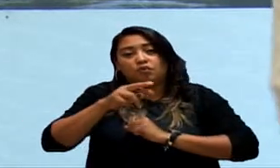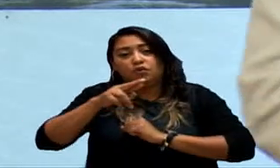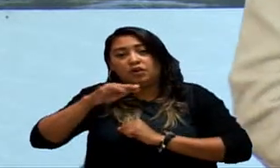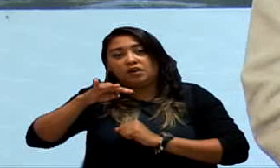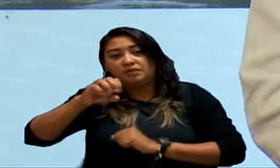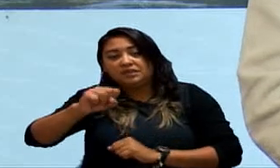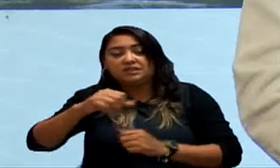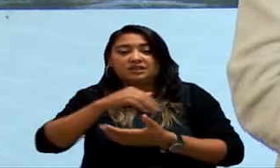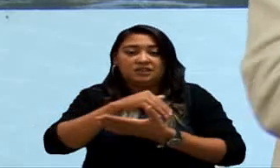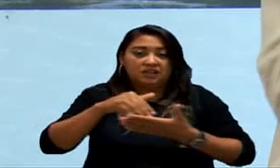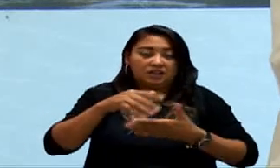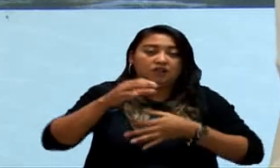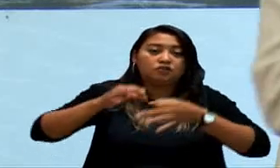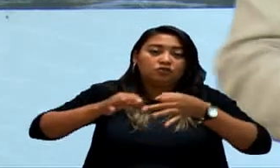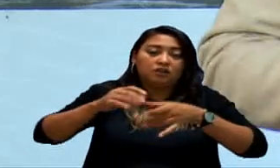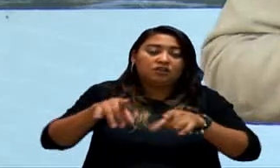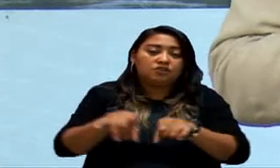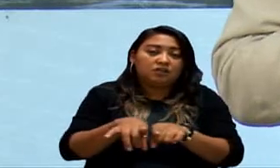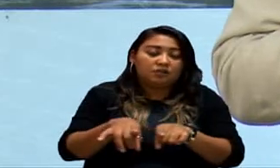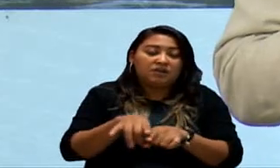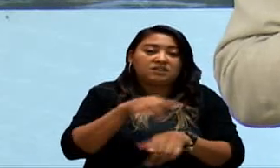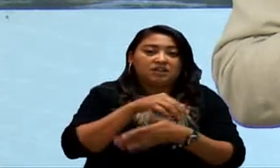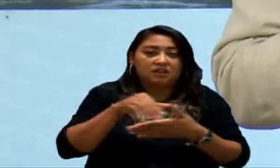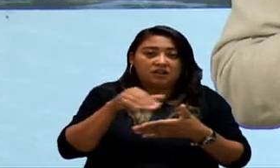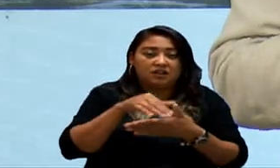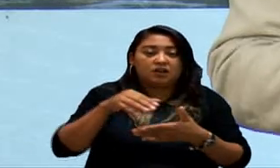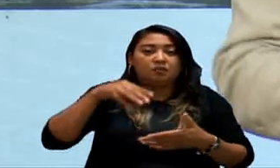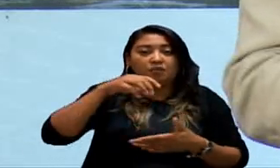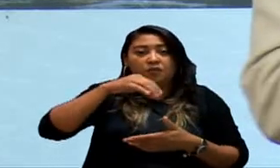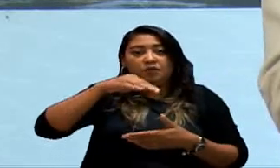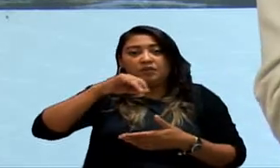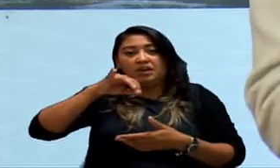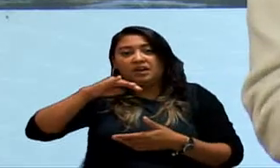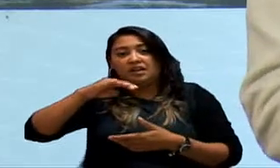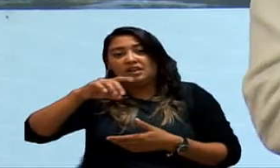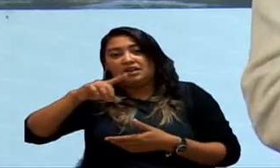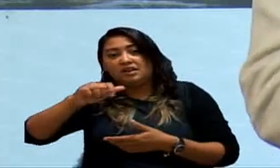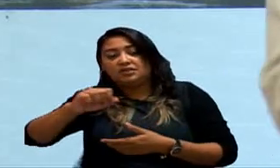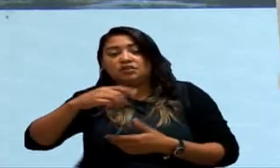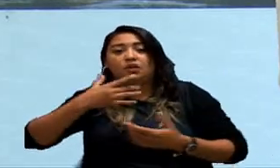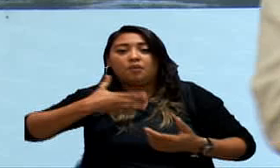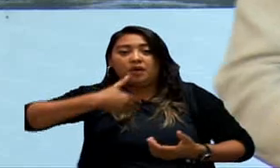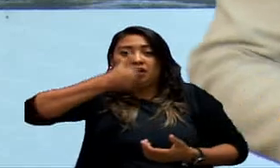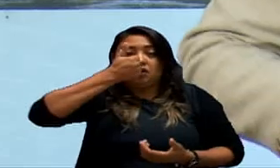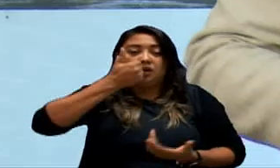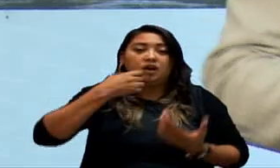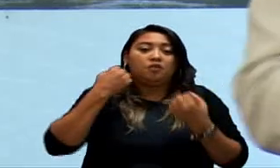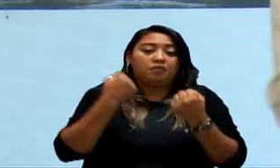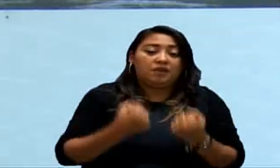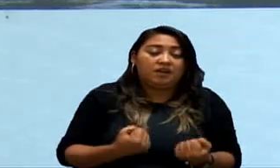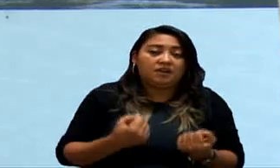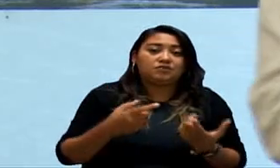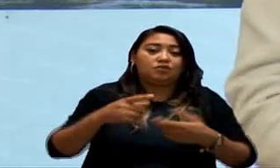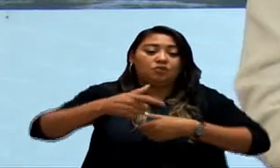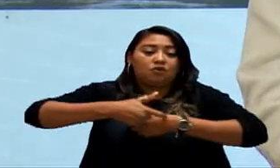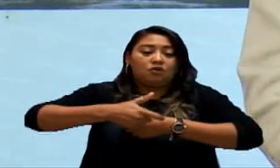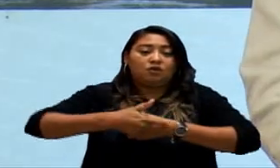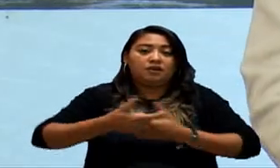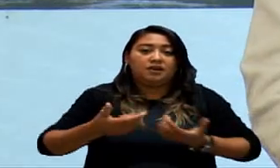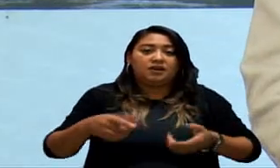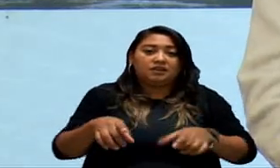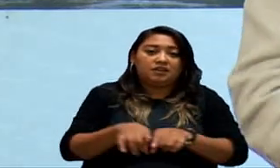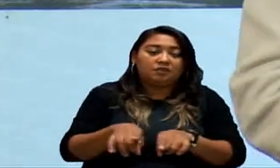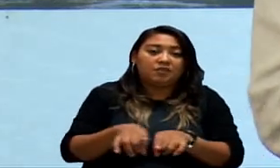Secretaria Jurídica, também junto com a Secretaria de Mobilidade, para a gente melhorar ali na questão do peso, na questão dos horários, na questão